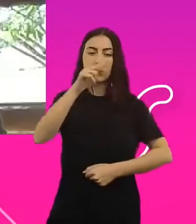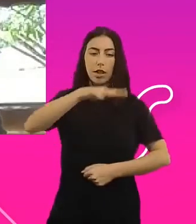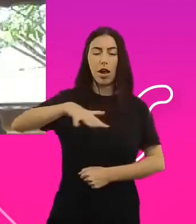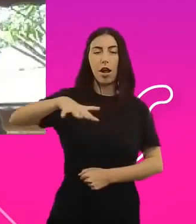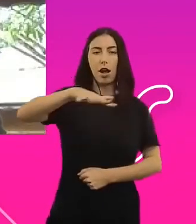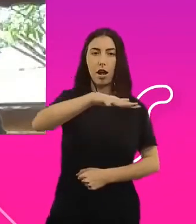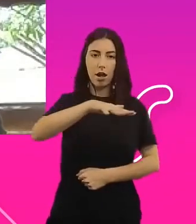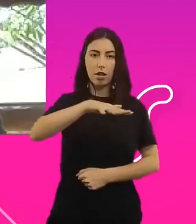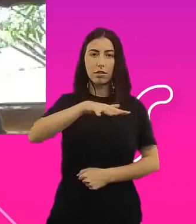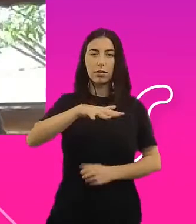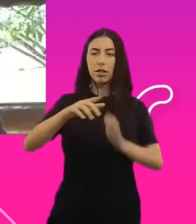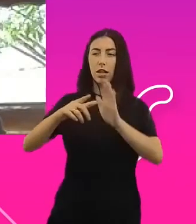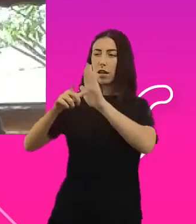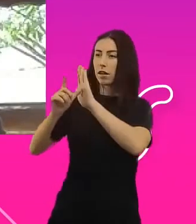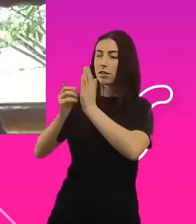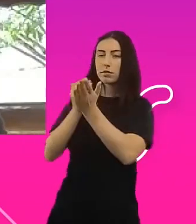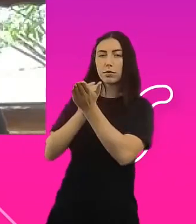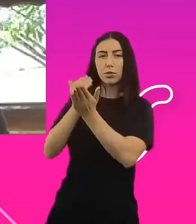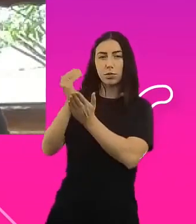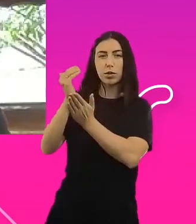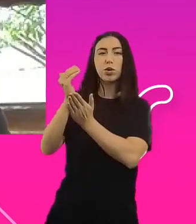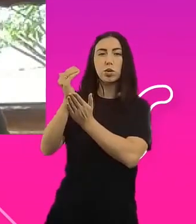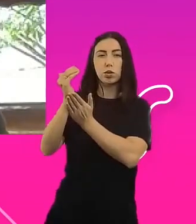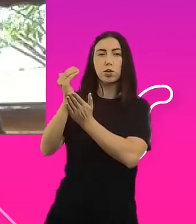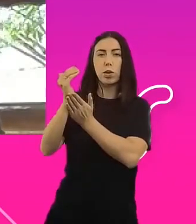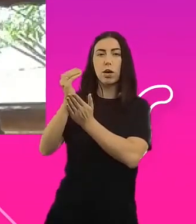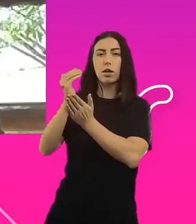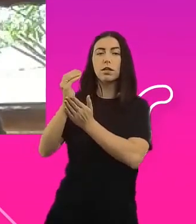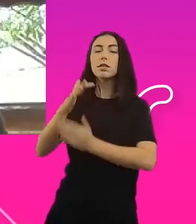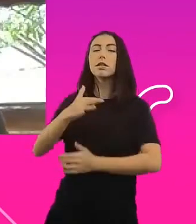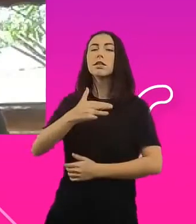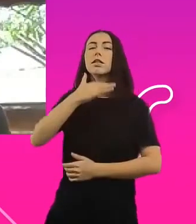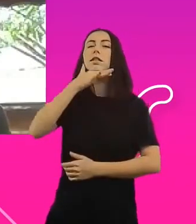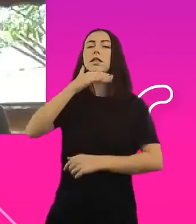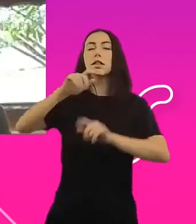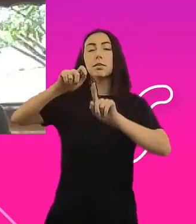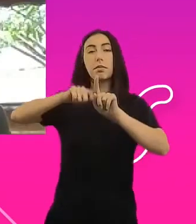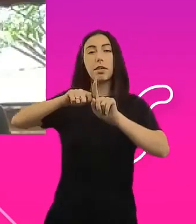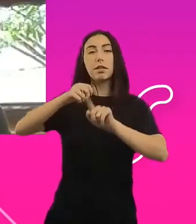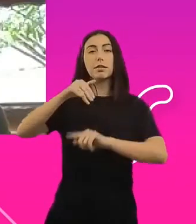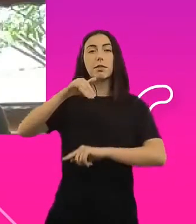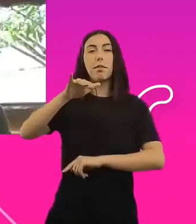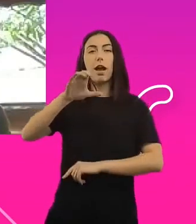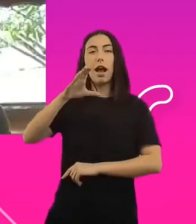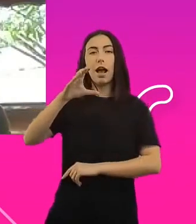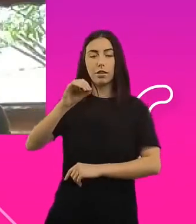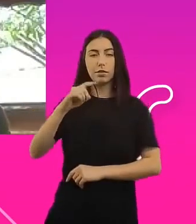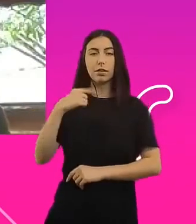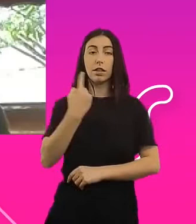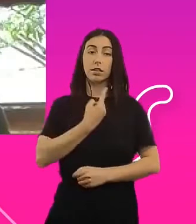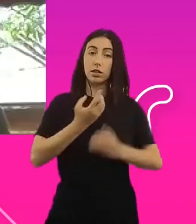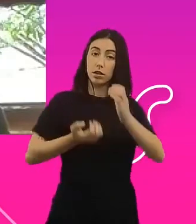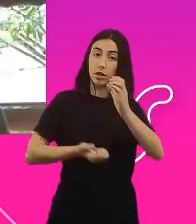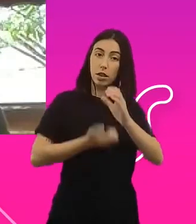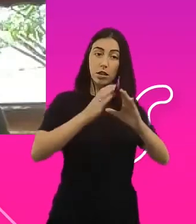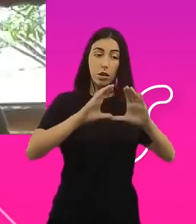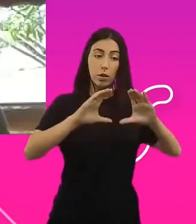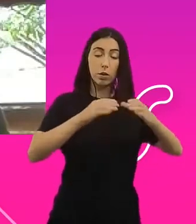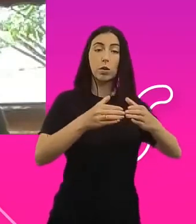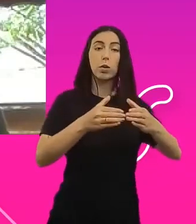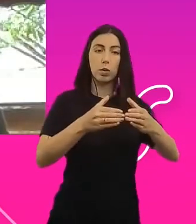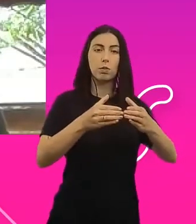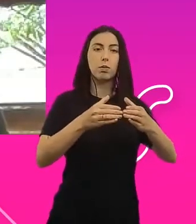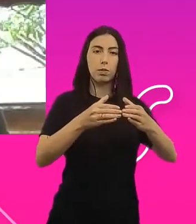crise, né, lá em março, a gente lançou uma linha de apoio emergencial, muito com essa proposta de mobilizar recursos da